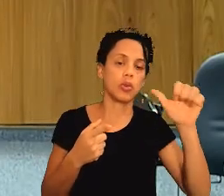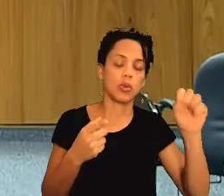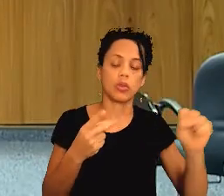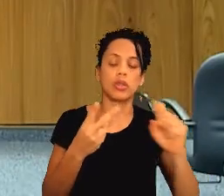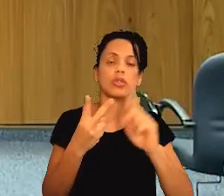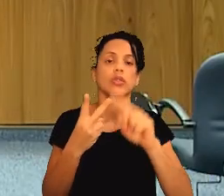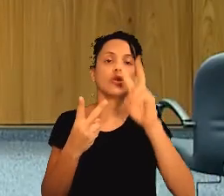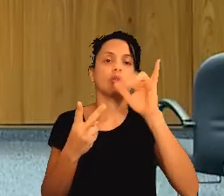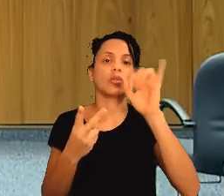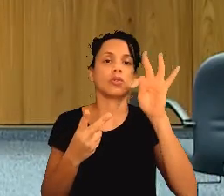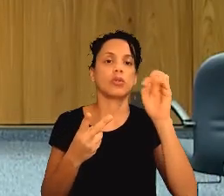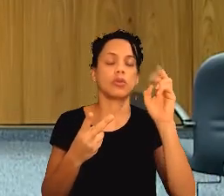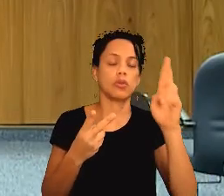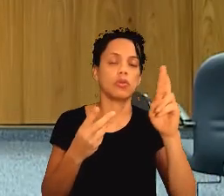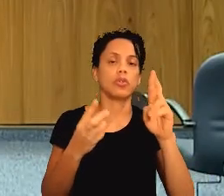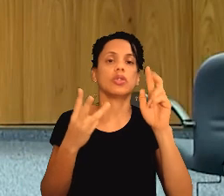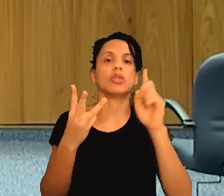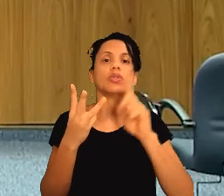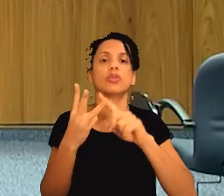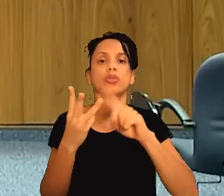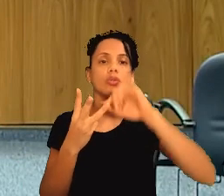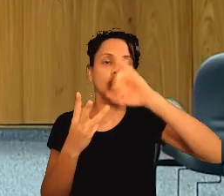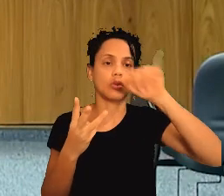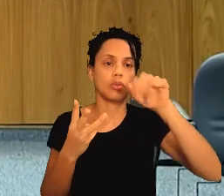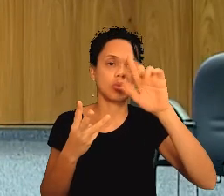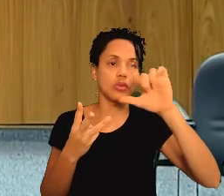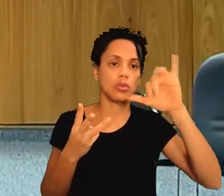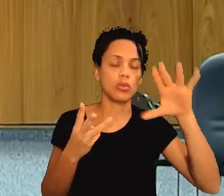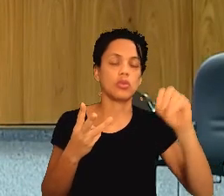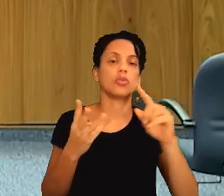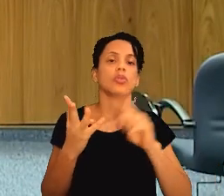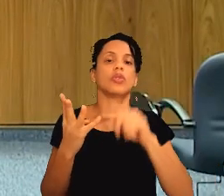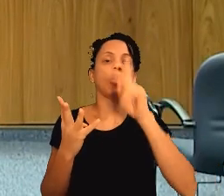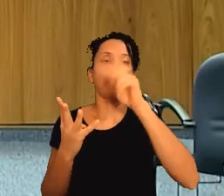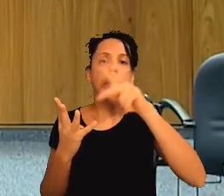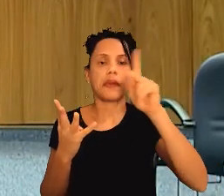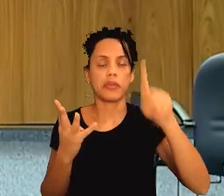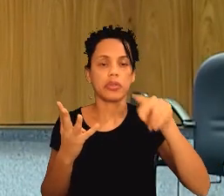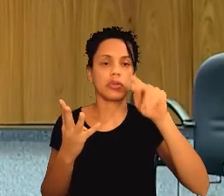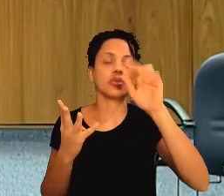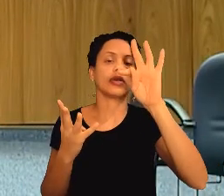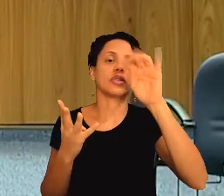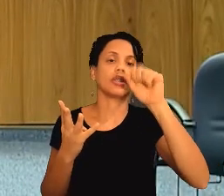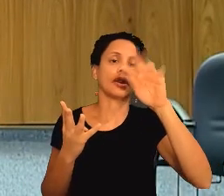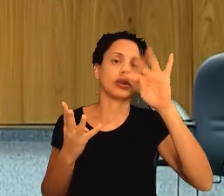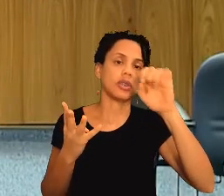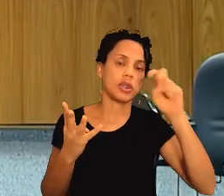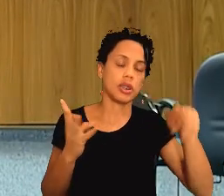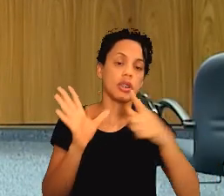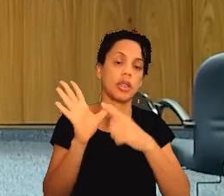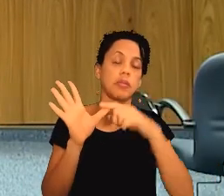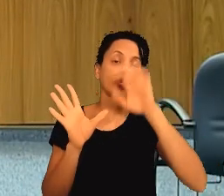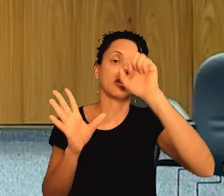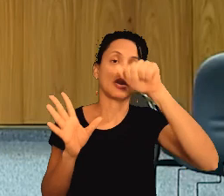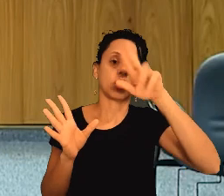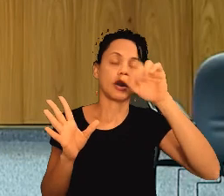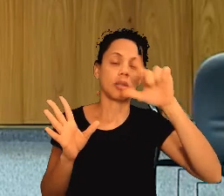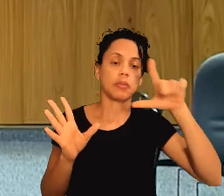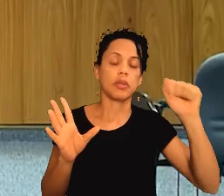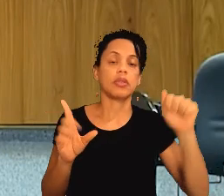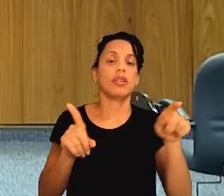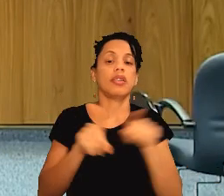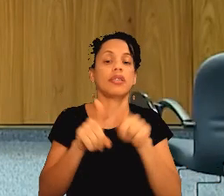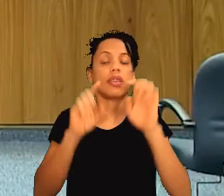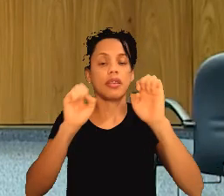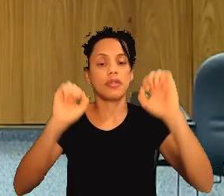do Júlio, da Tatiane, da professora Manuela, e desejo que que esse evento